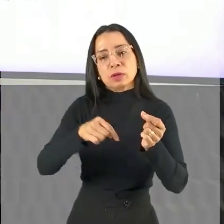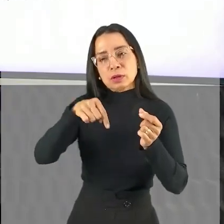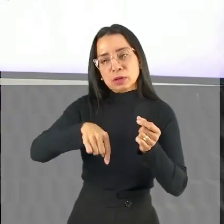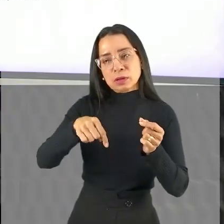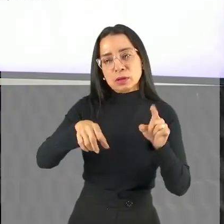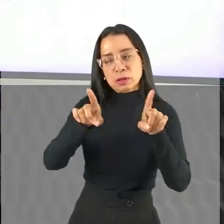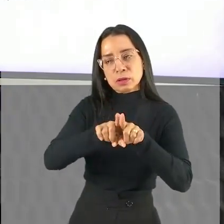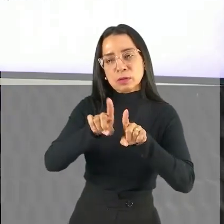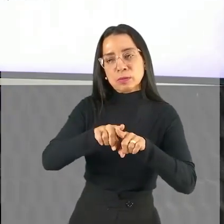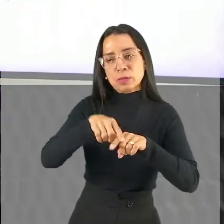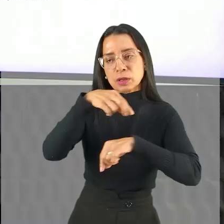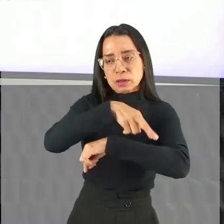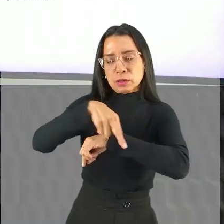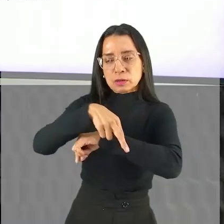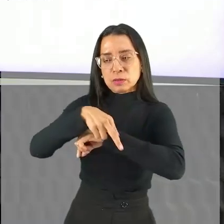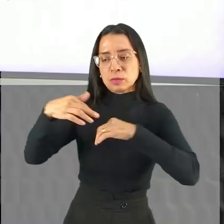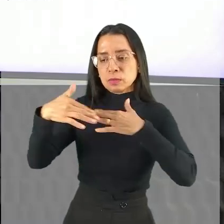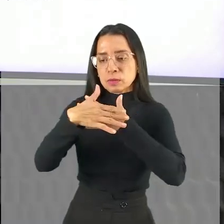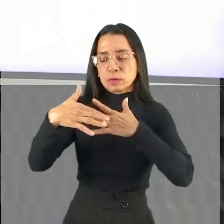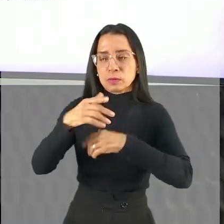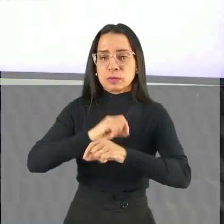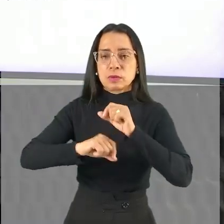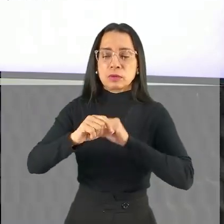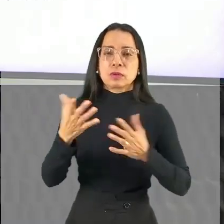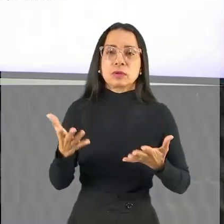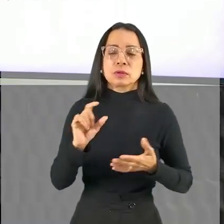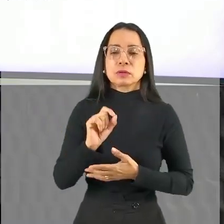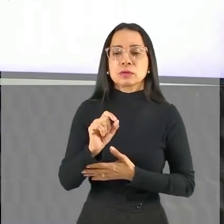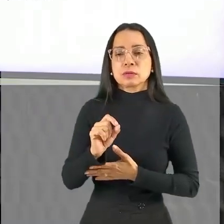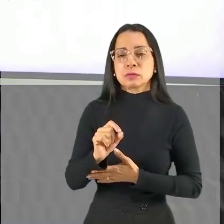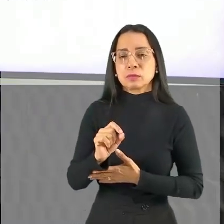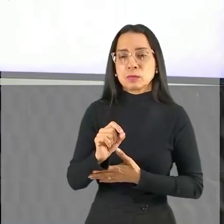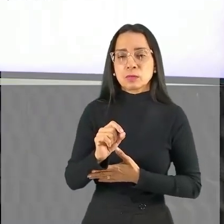também nas ruas das cidades, né, que vão ser